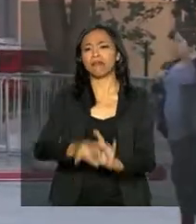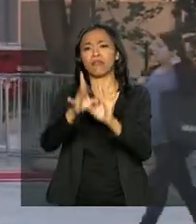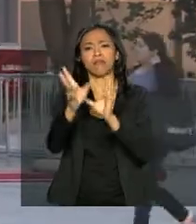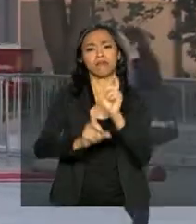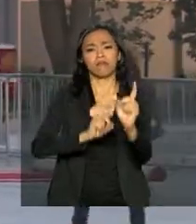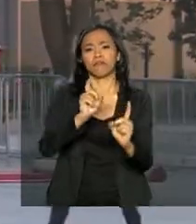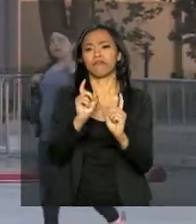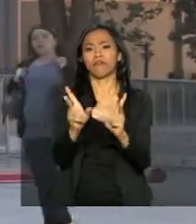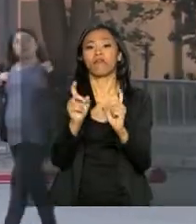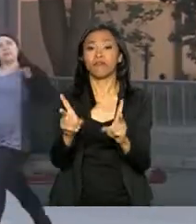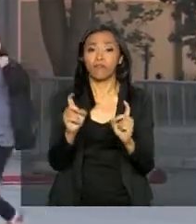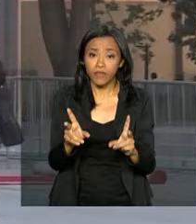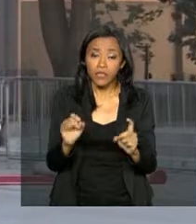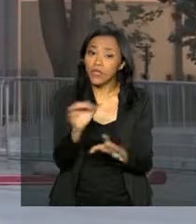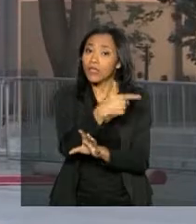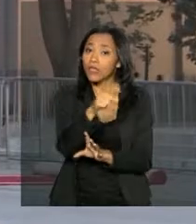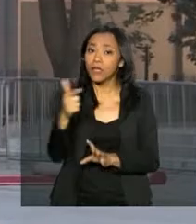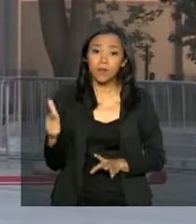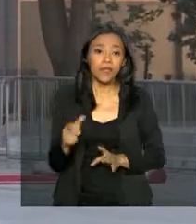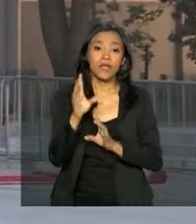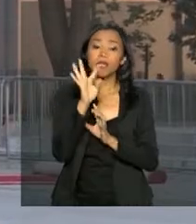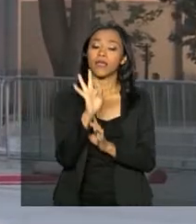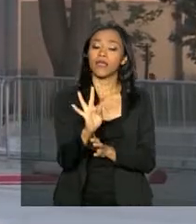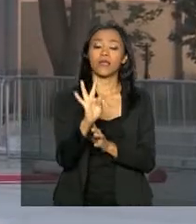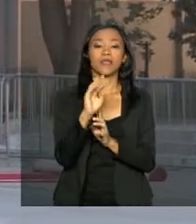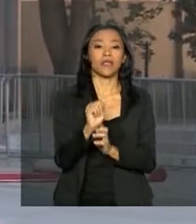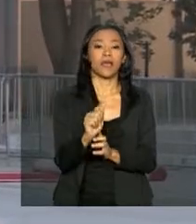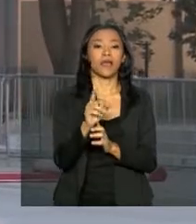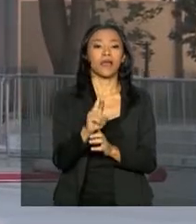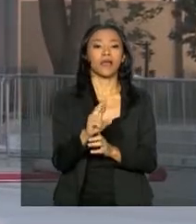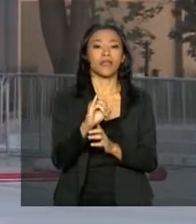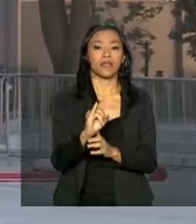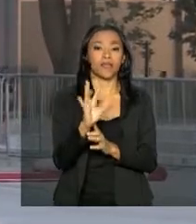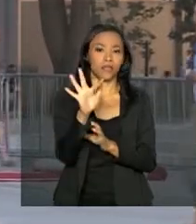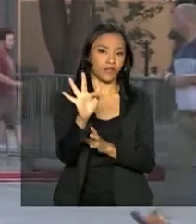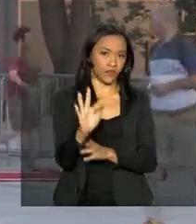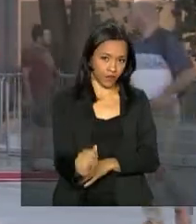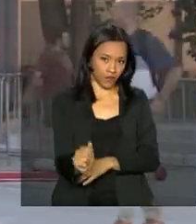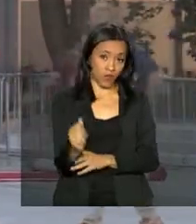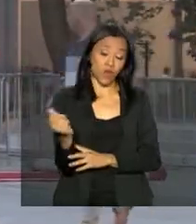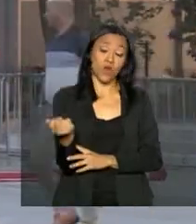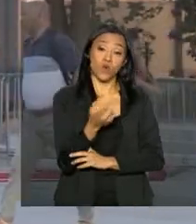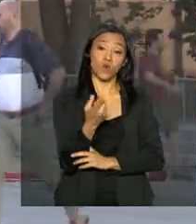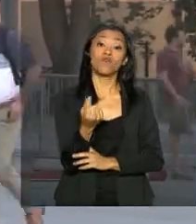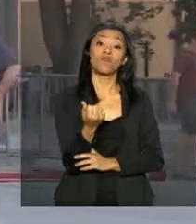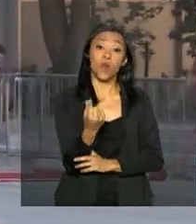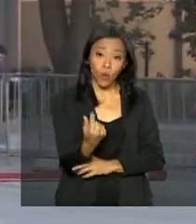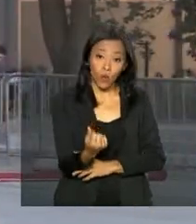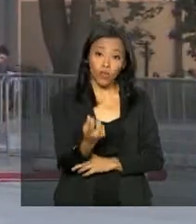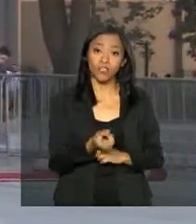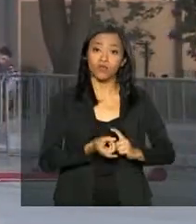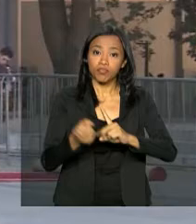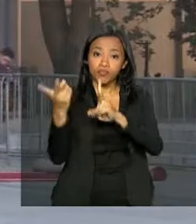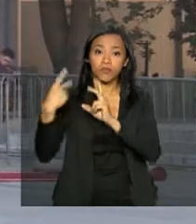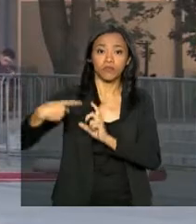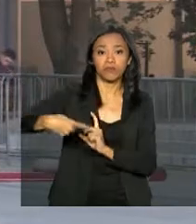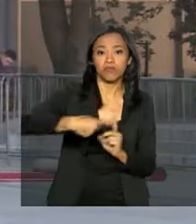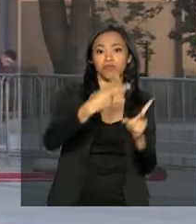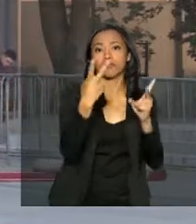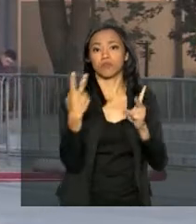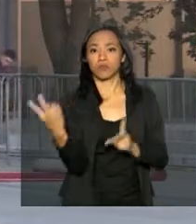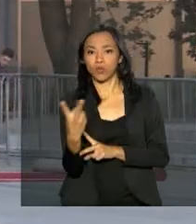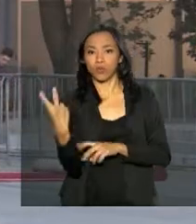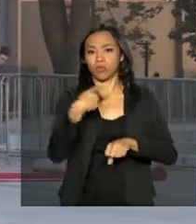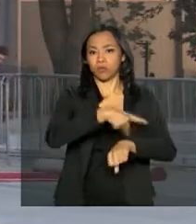tarifárias lembrando que as tarifas de importação e exportação entre brasil e chile já foram eliminadas